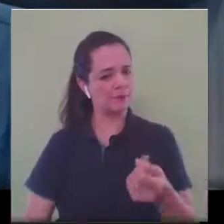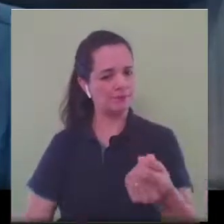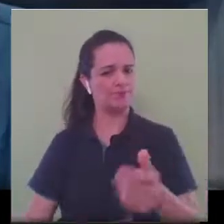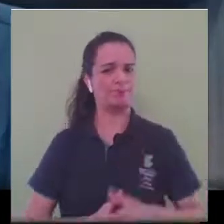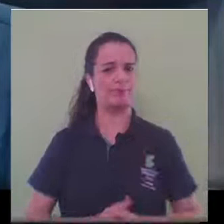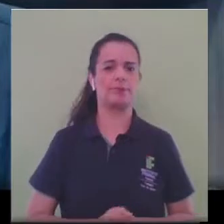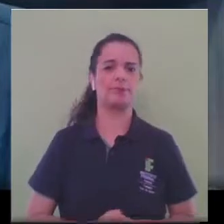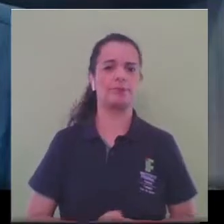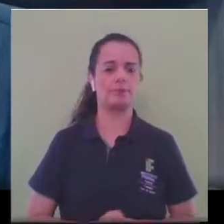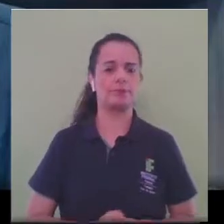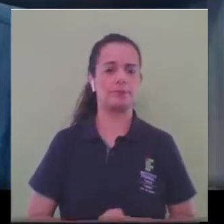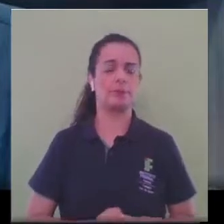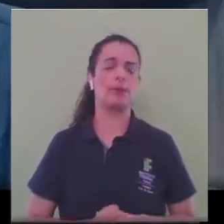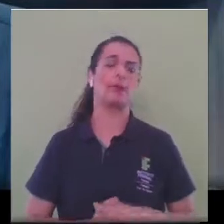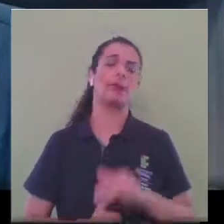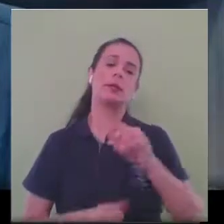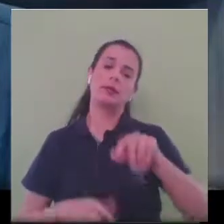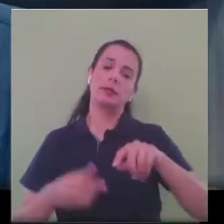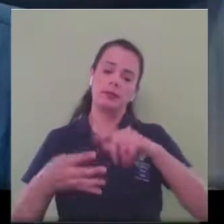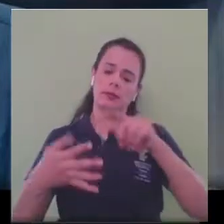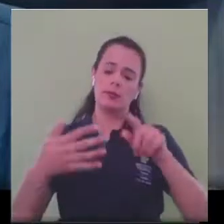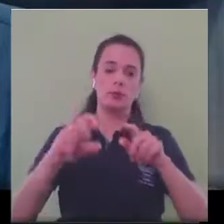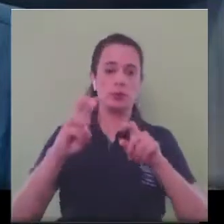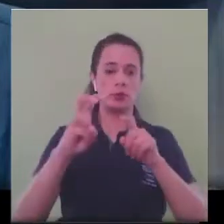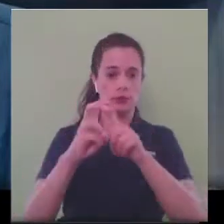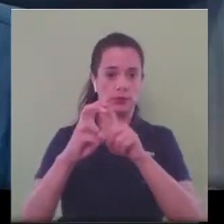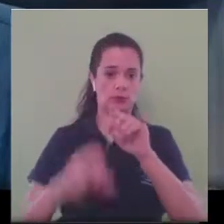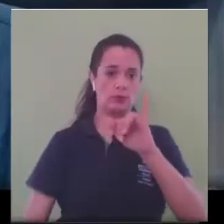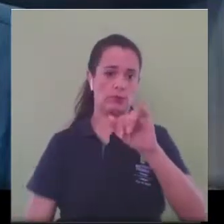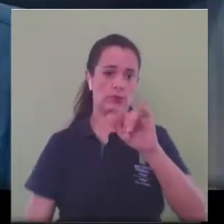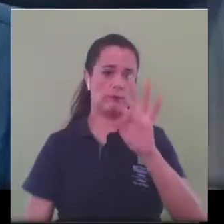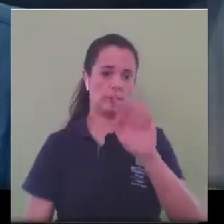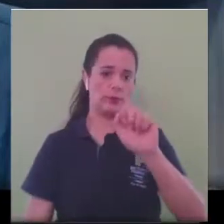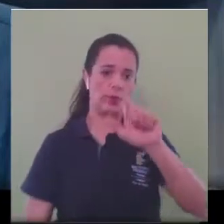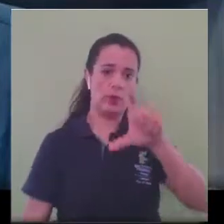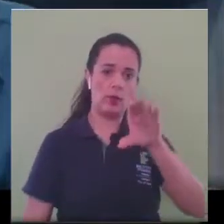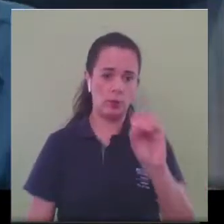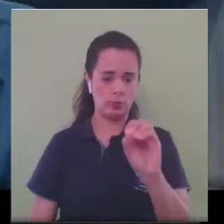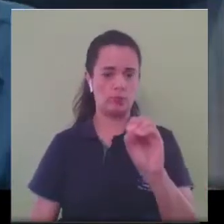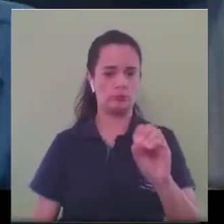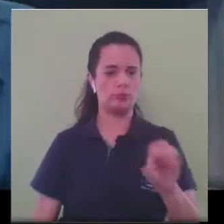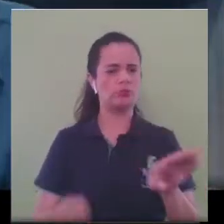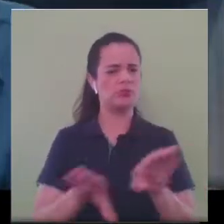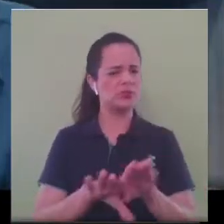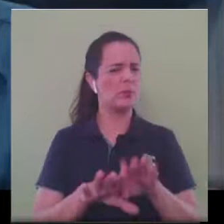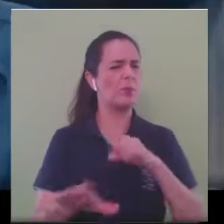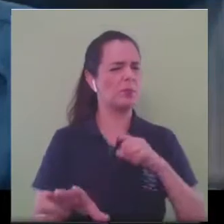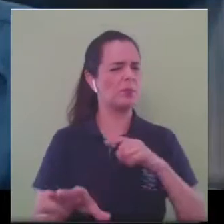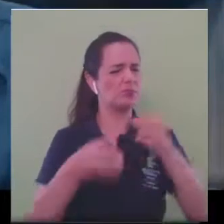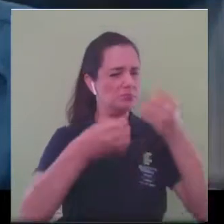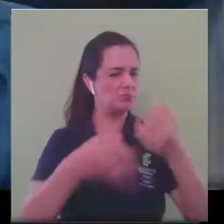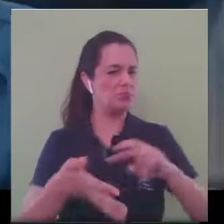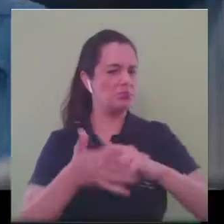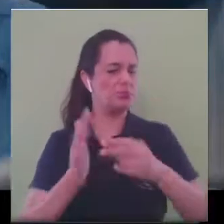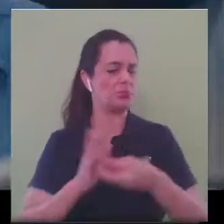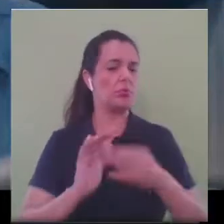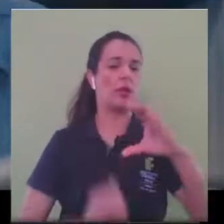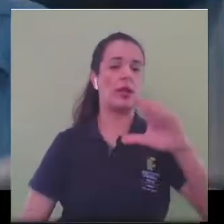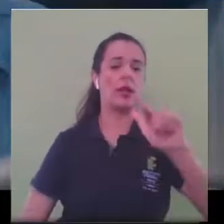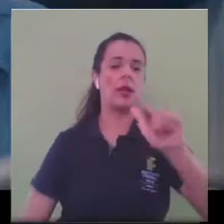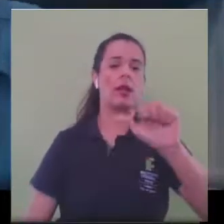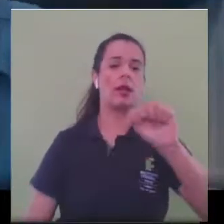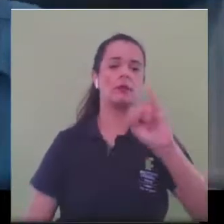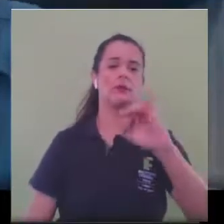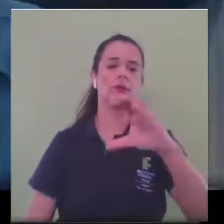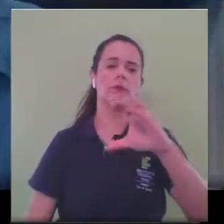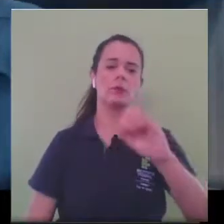Ítalo Calvino, que traz uma lista, né, de vários conceitos sobre o que seria um clássico, né, e é o mais citado, né,